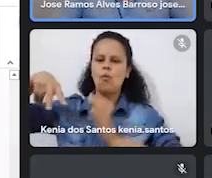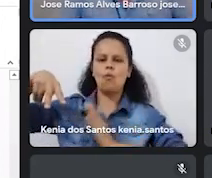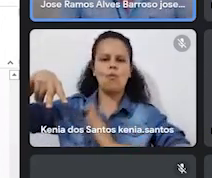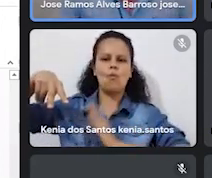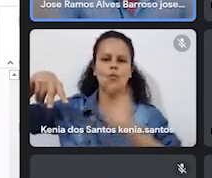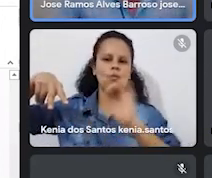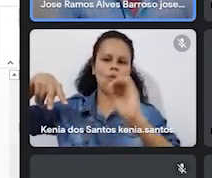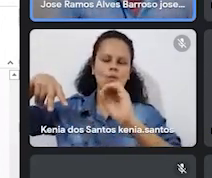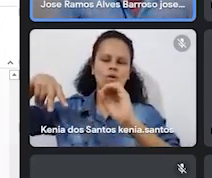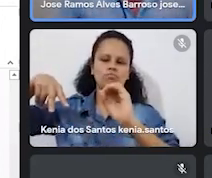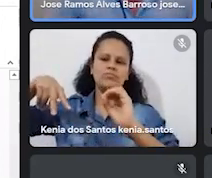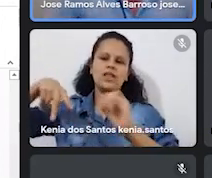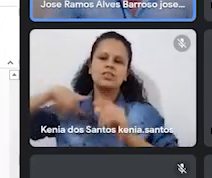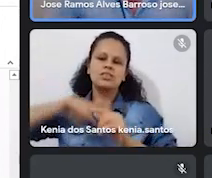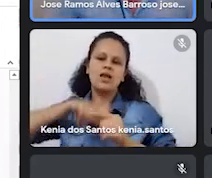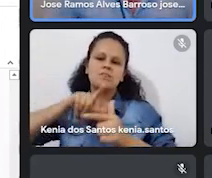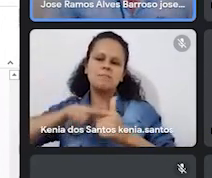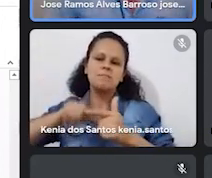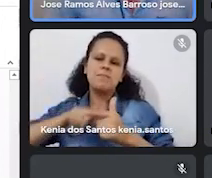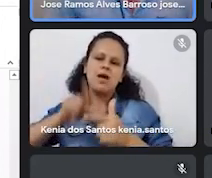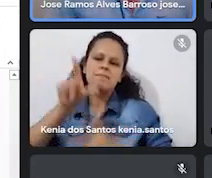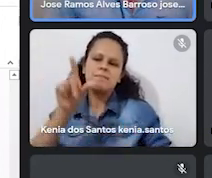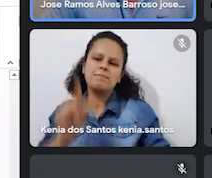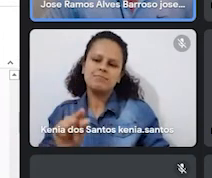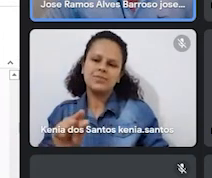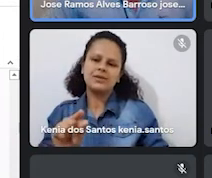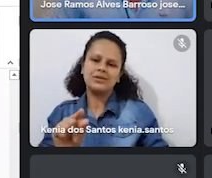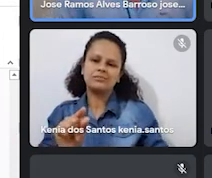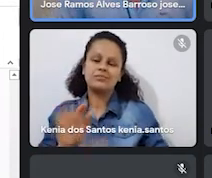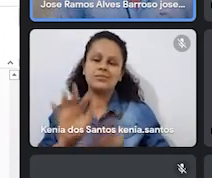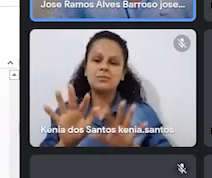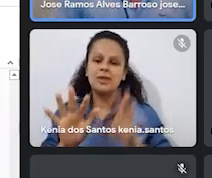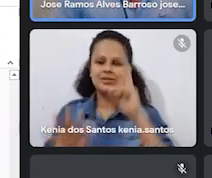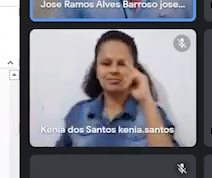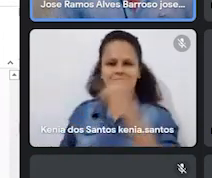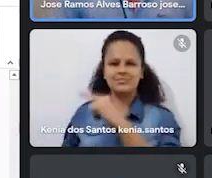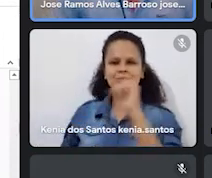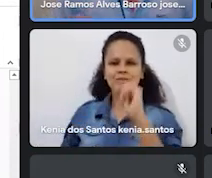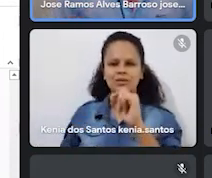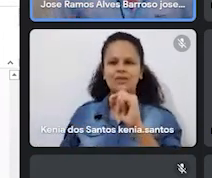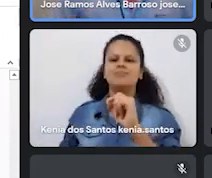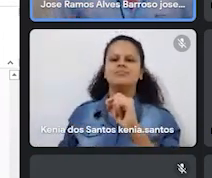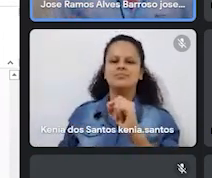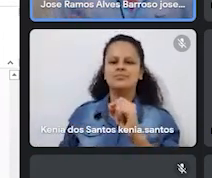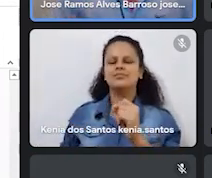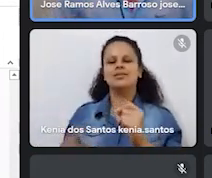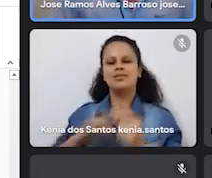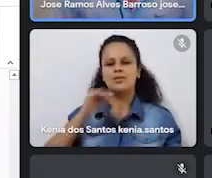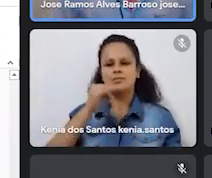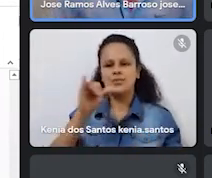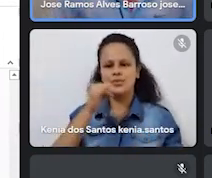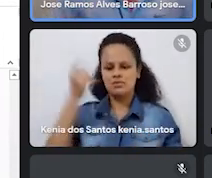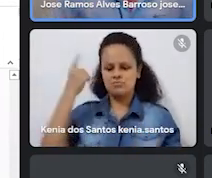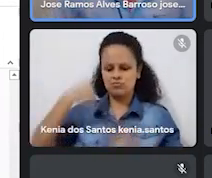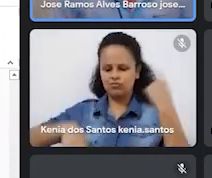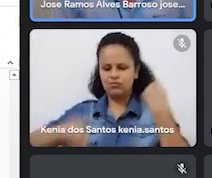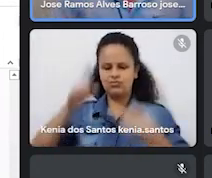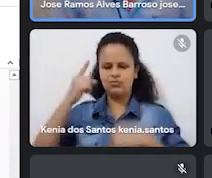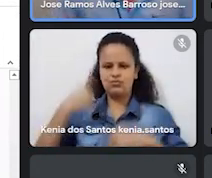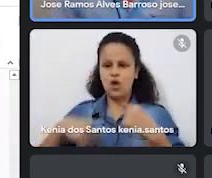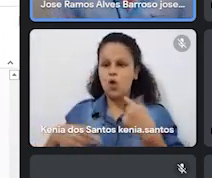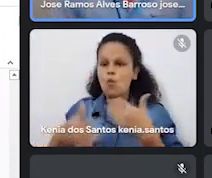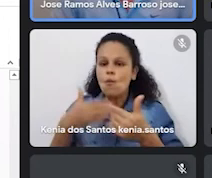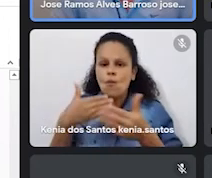já é menor no coração. Mas toda pessoa que sofreu